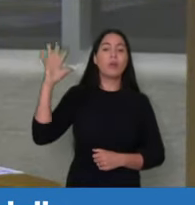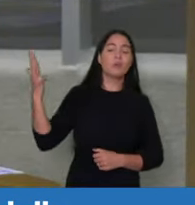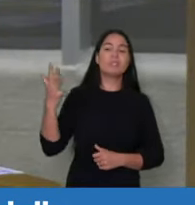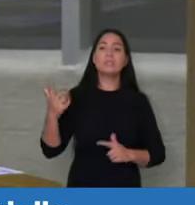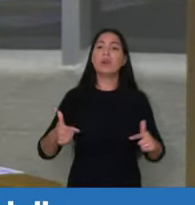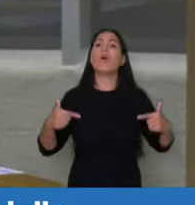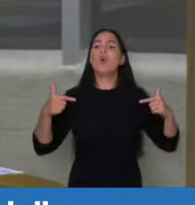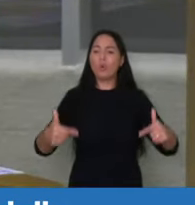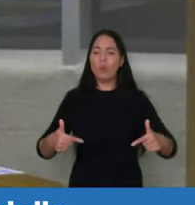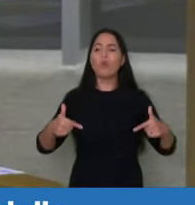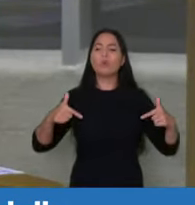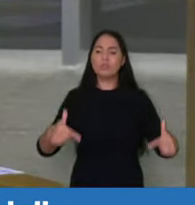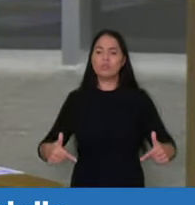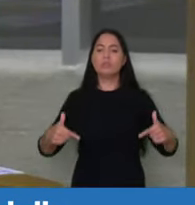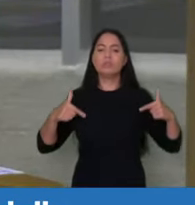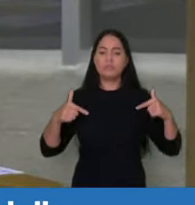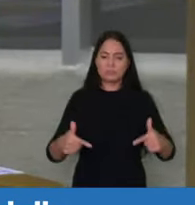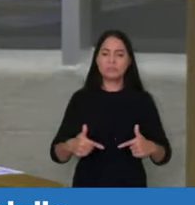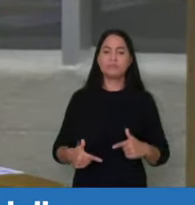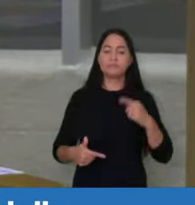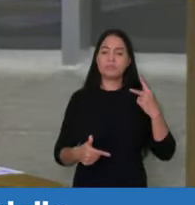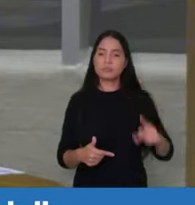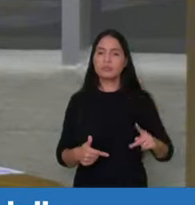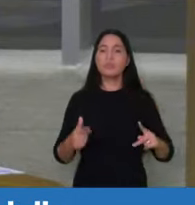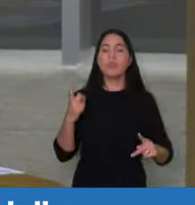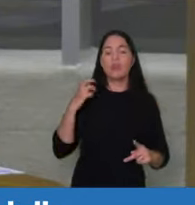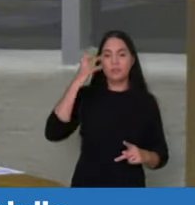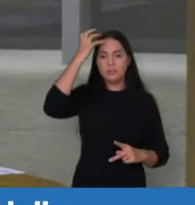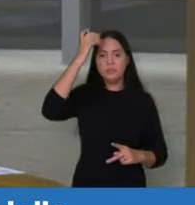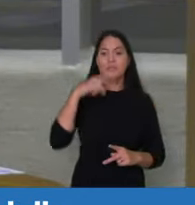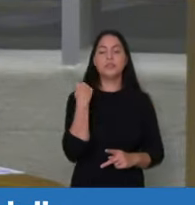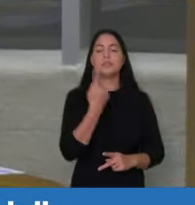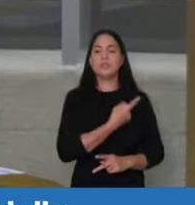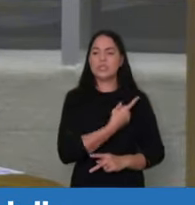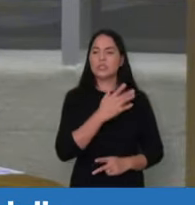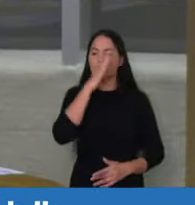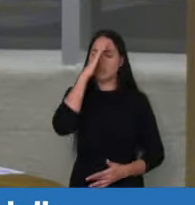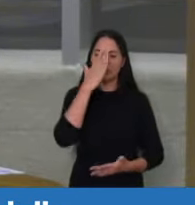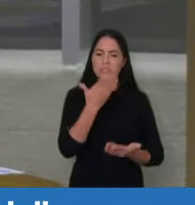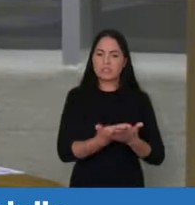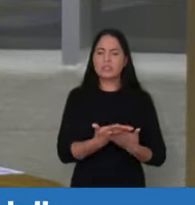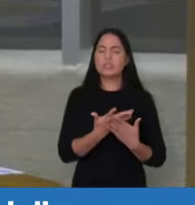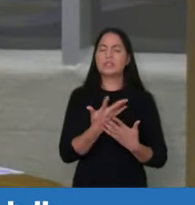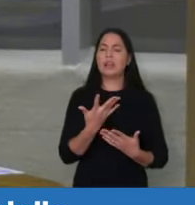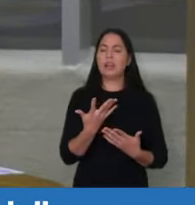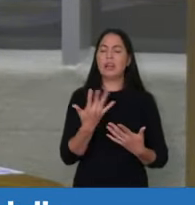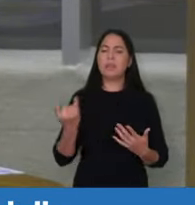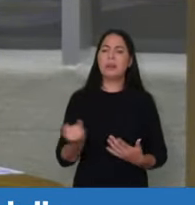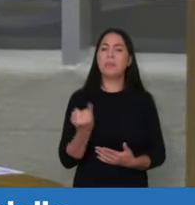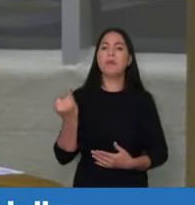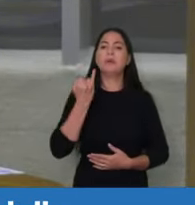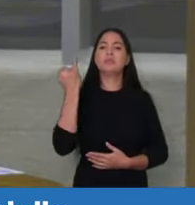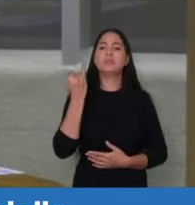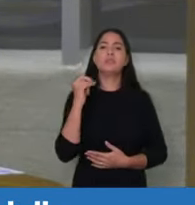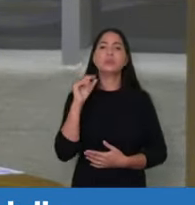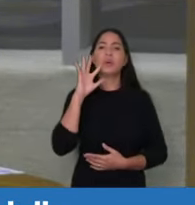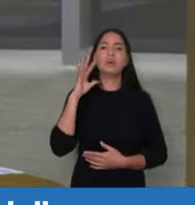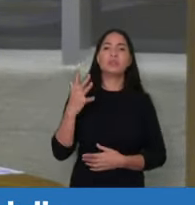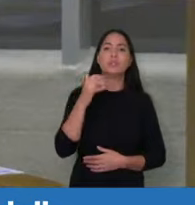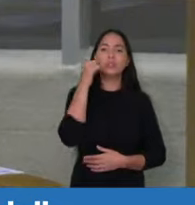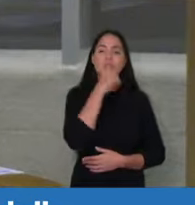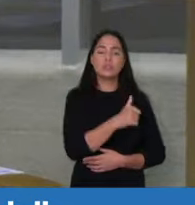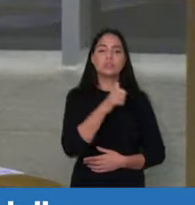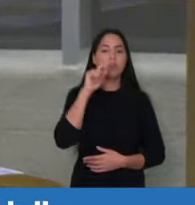de Marielle, esse legado que faz com que a gente siga acreditando na potência e na importância de mulheres negras, de